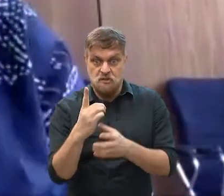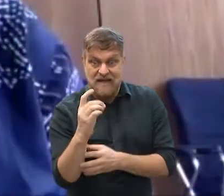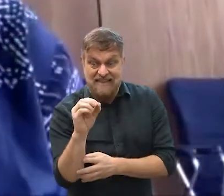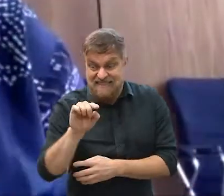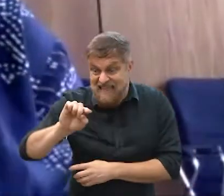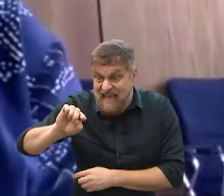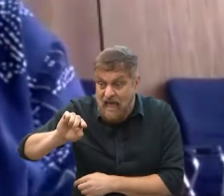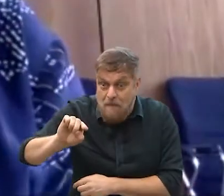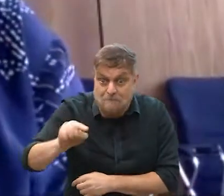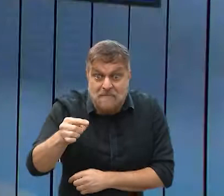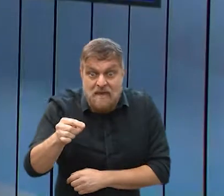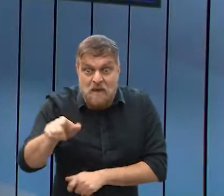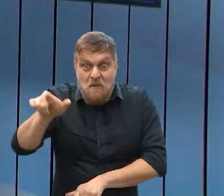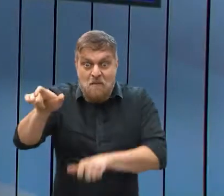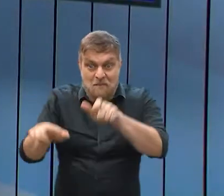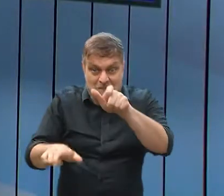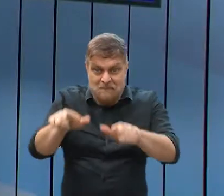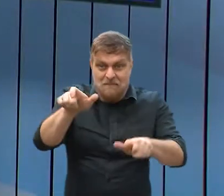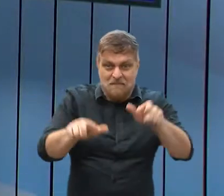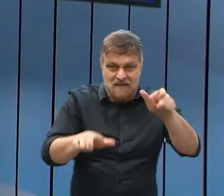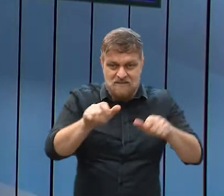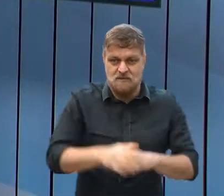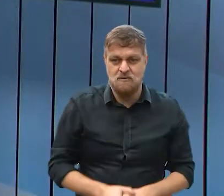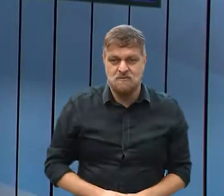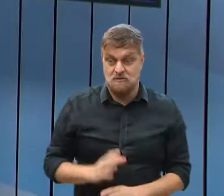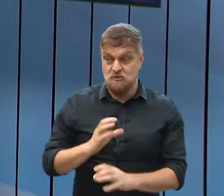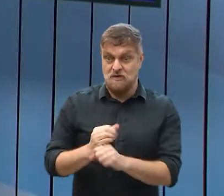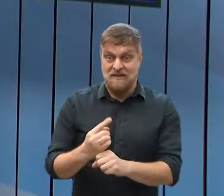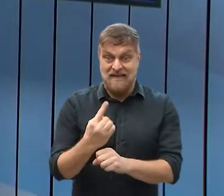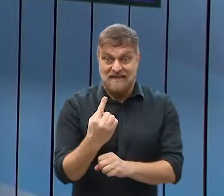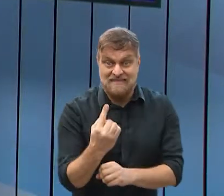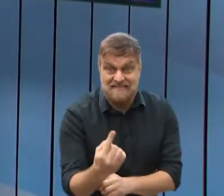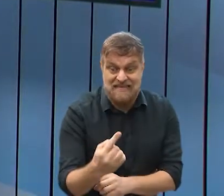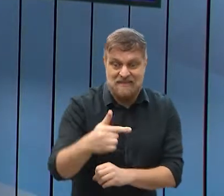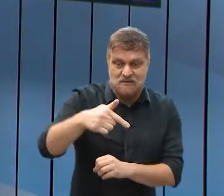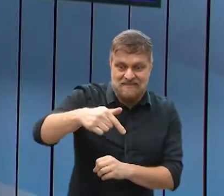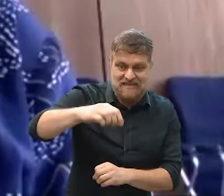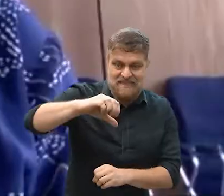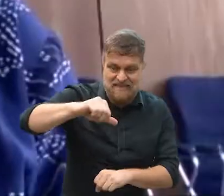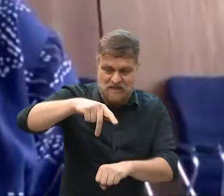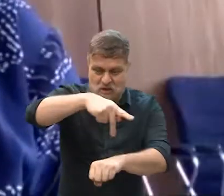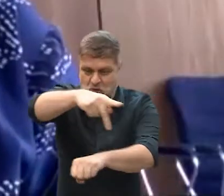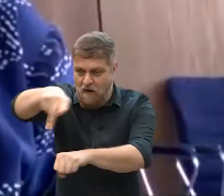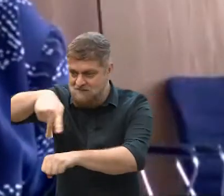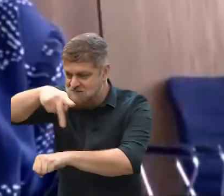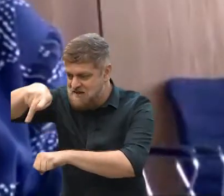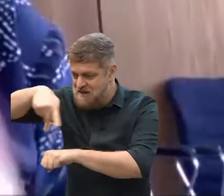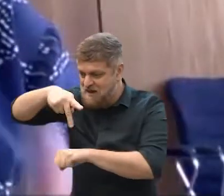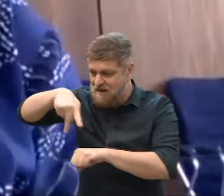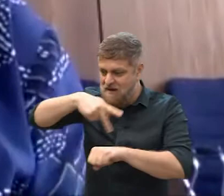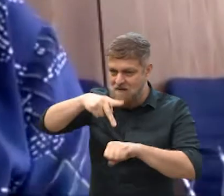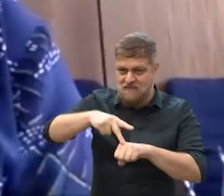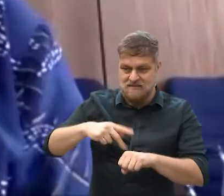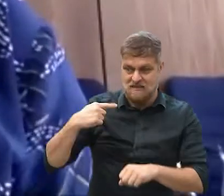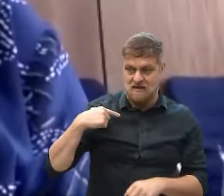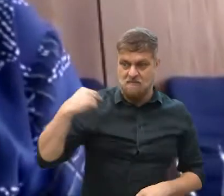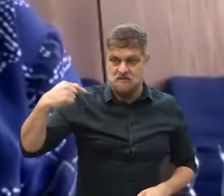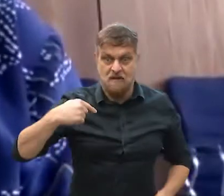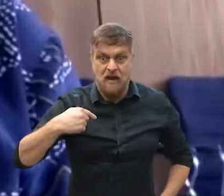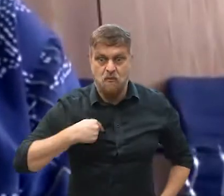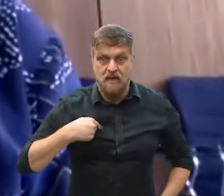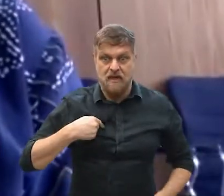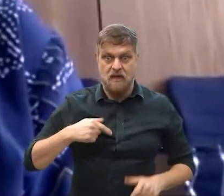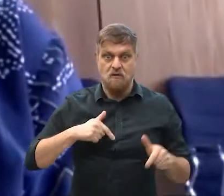10 mil pessoas, em 79 países diferenciados, com o trabalho de robótica